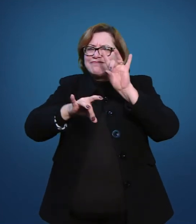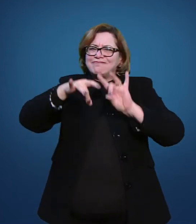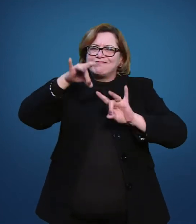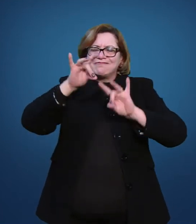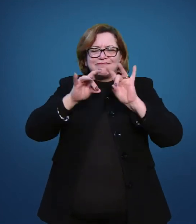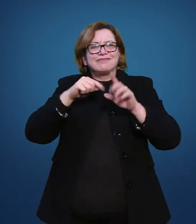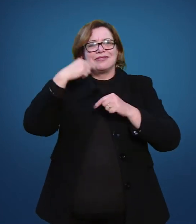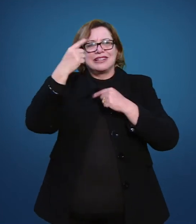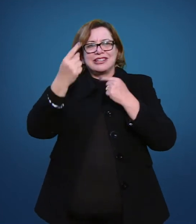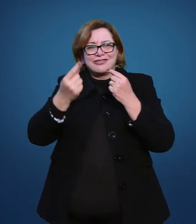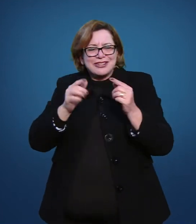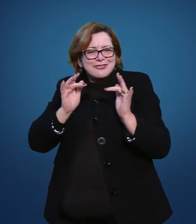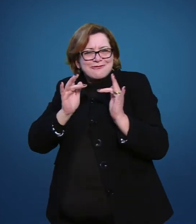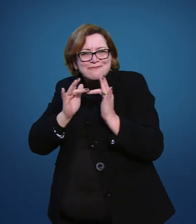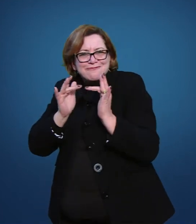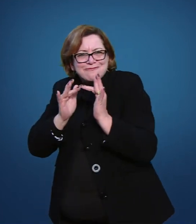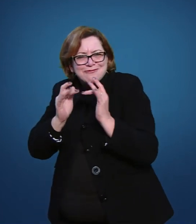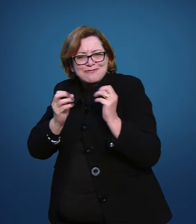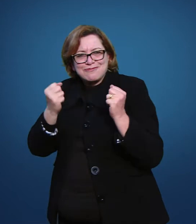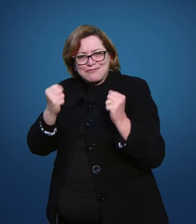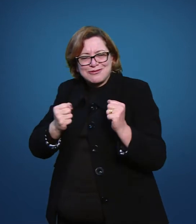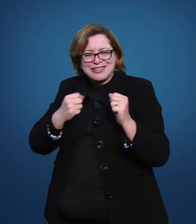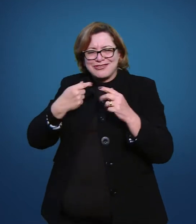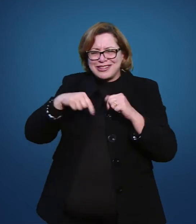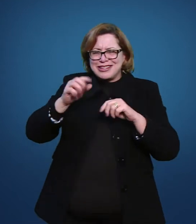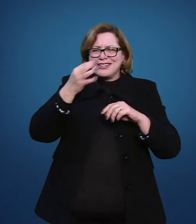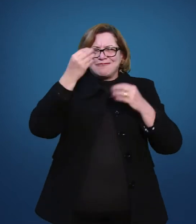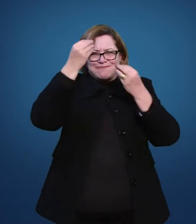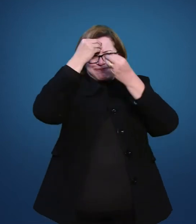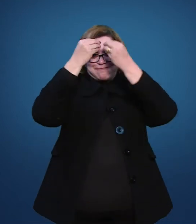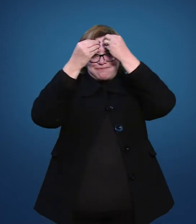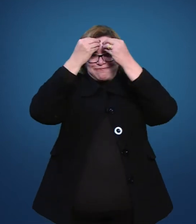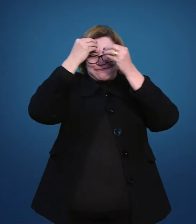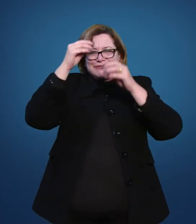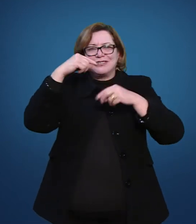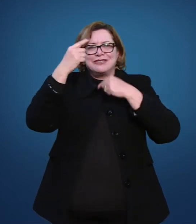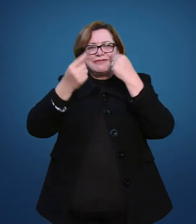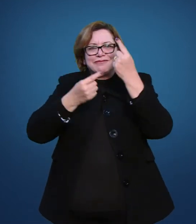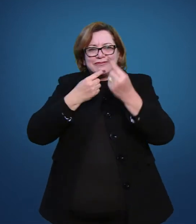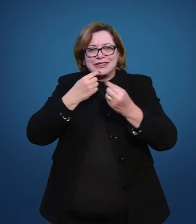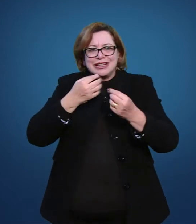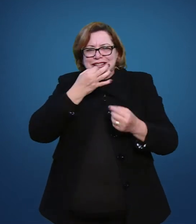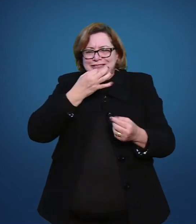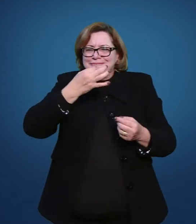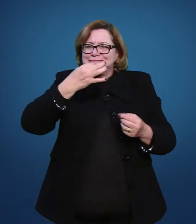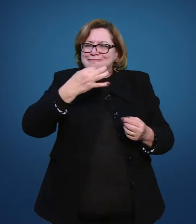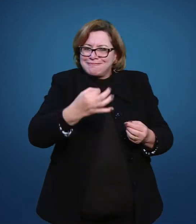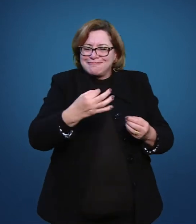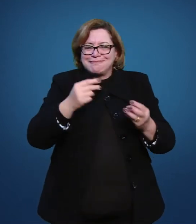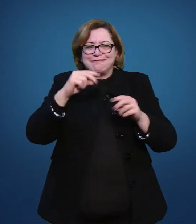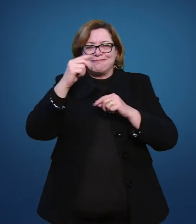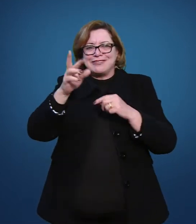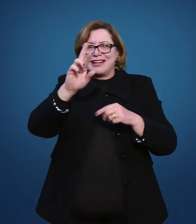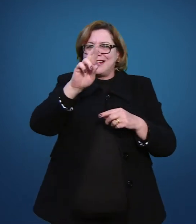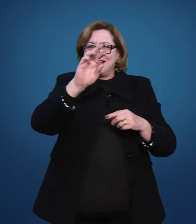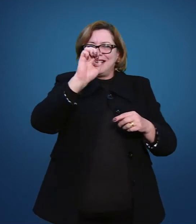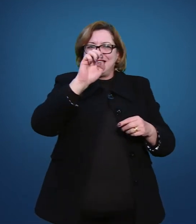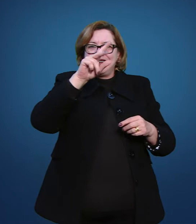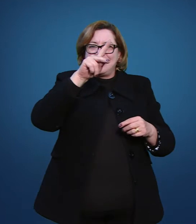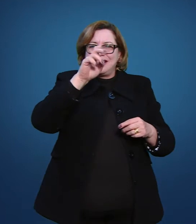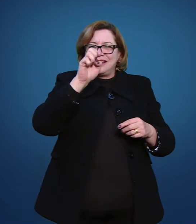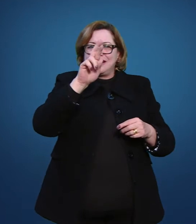teatro, para que essa familiaridade possa criar um repertório na sua cabeça, um repertório crítico, e com esse repertório você